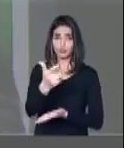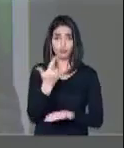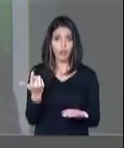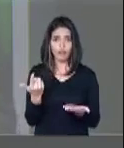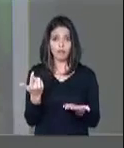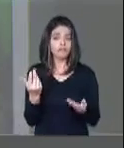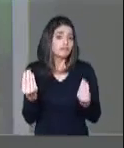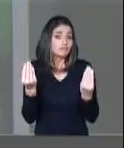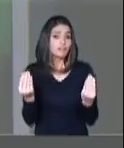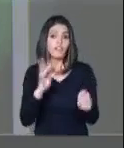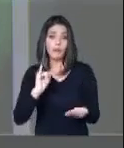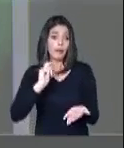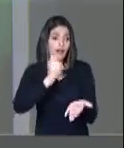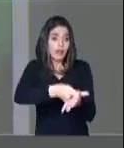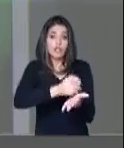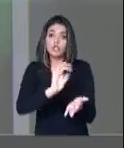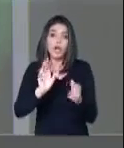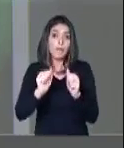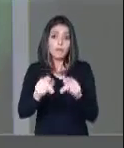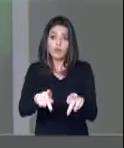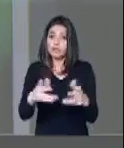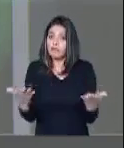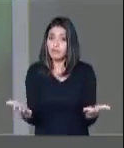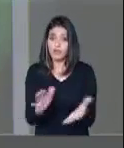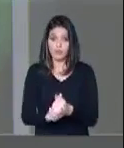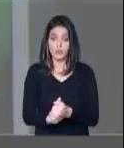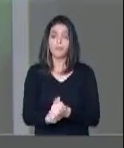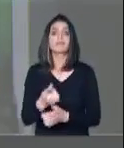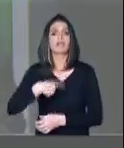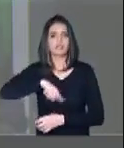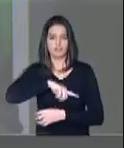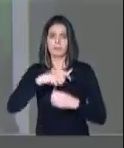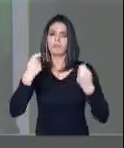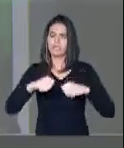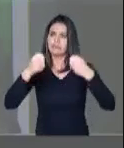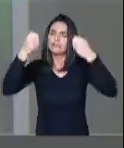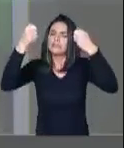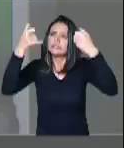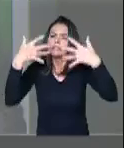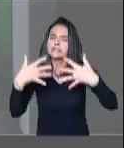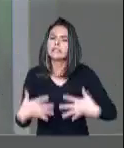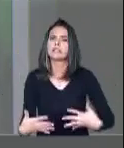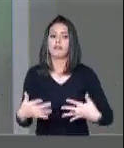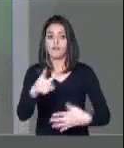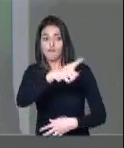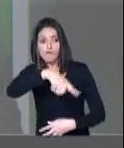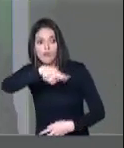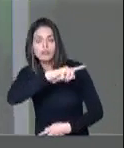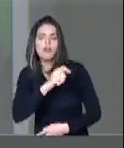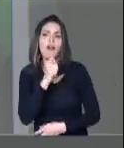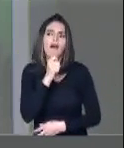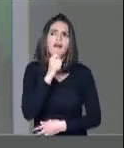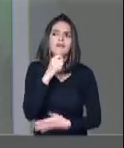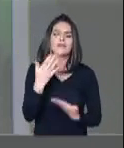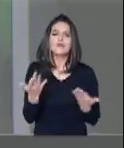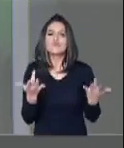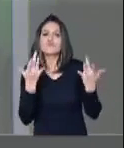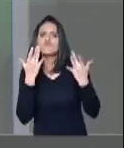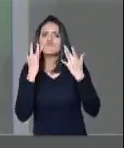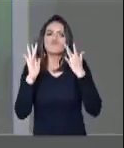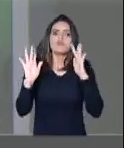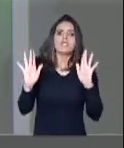hoje. E uma coisa que é preciso esclarecer, é importantíssimo deixar claro isso, para aqueles que estão